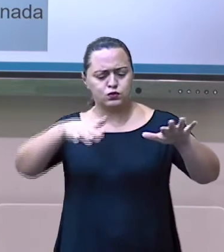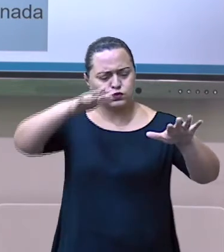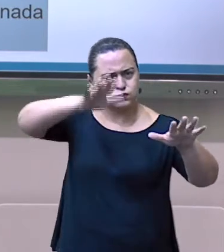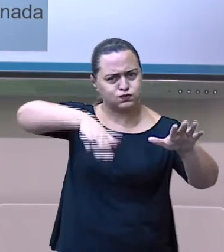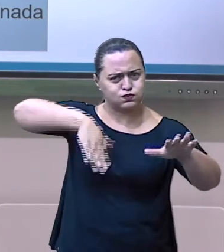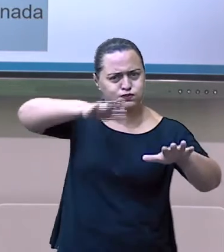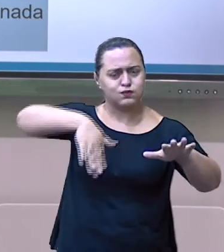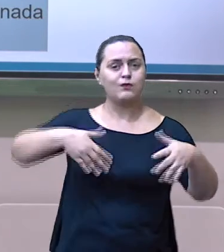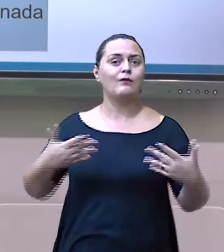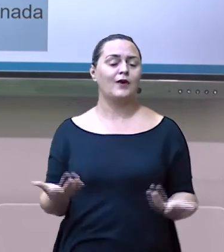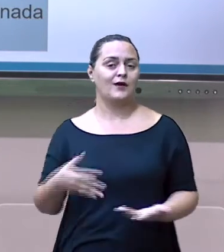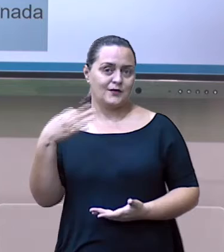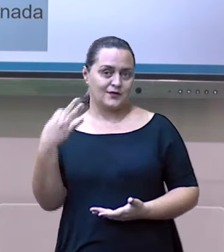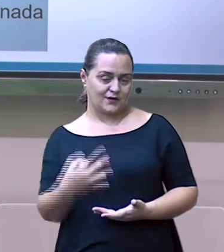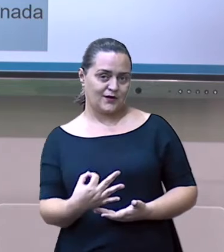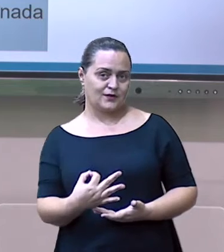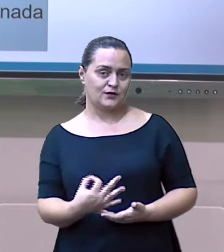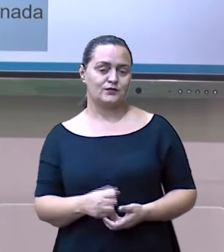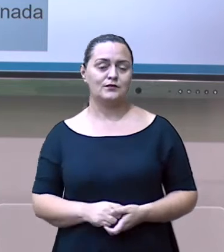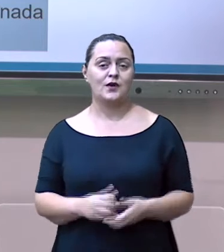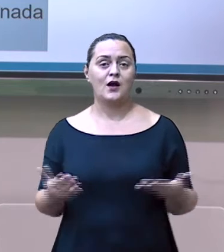nós vamos ter a